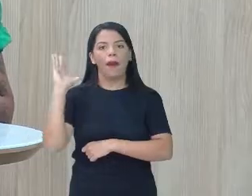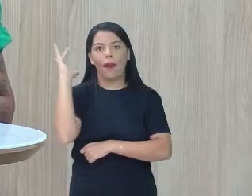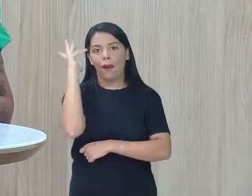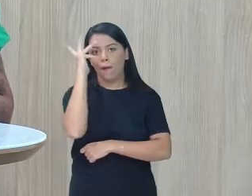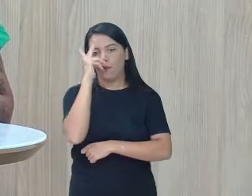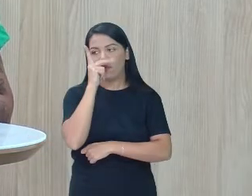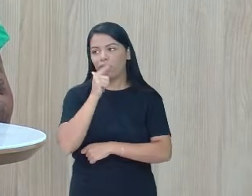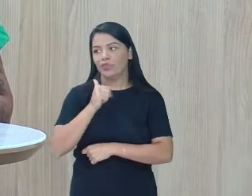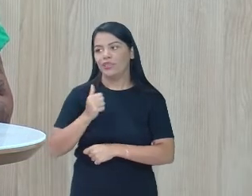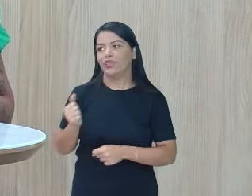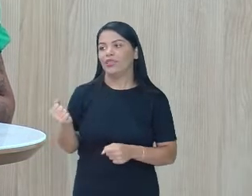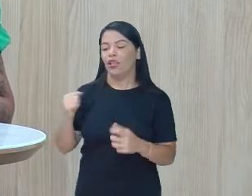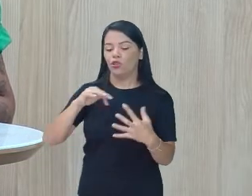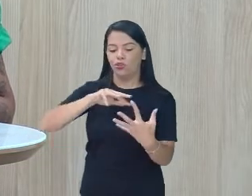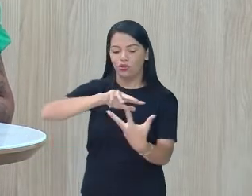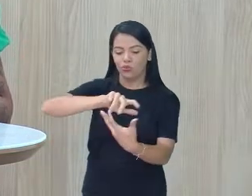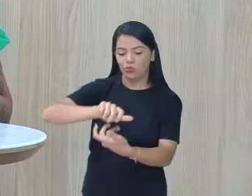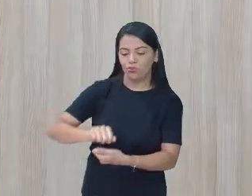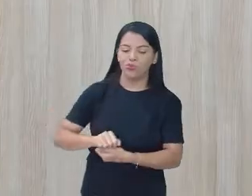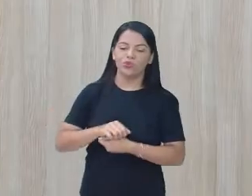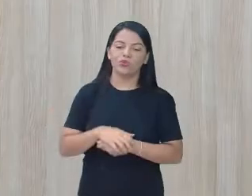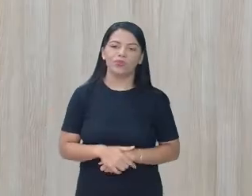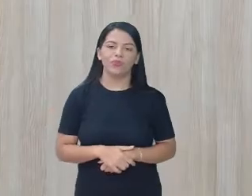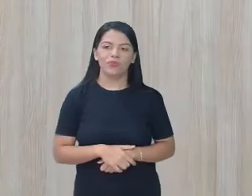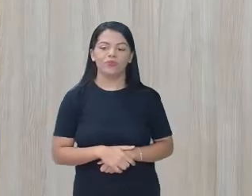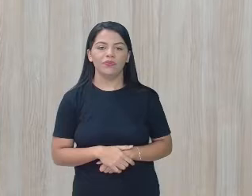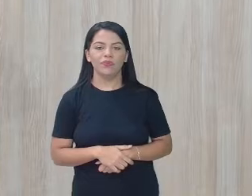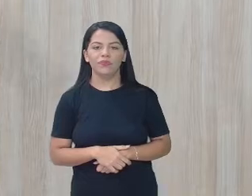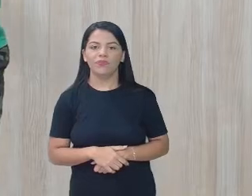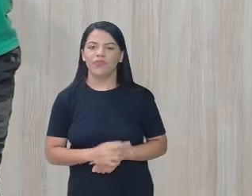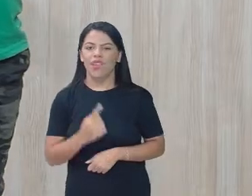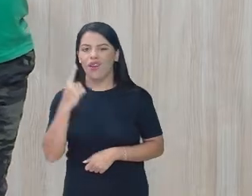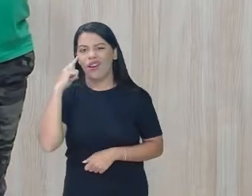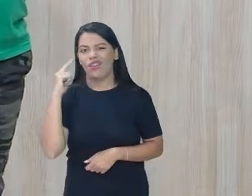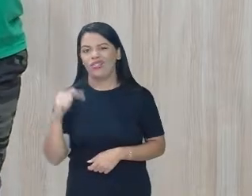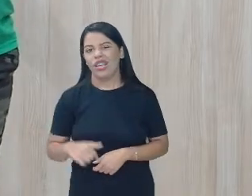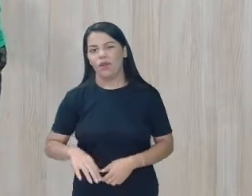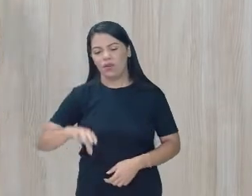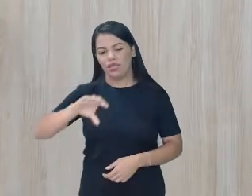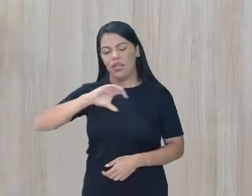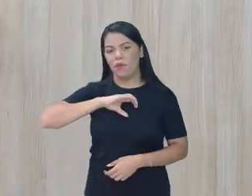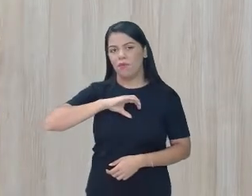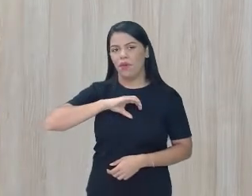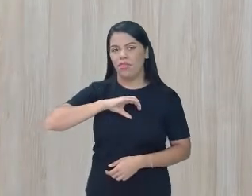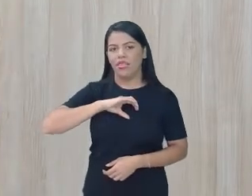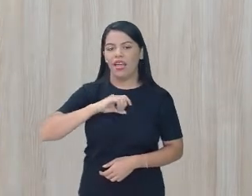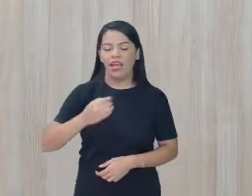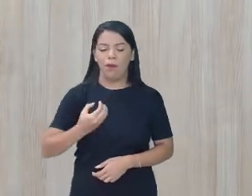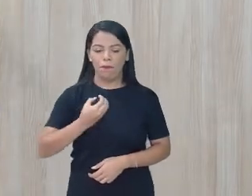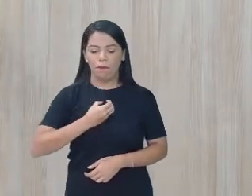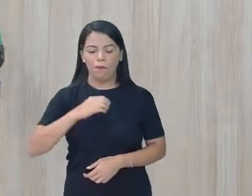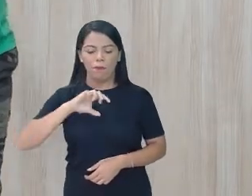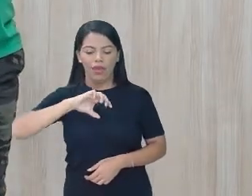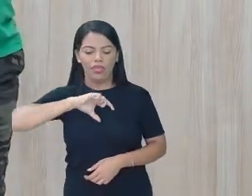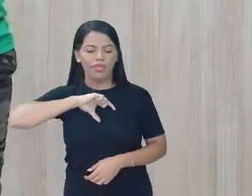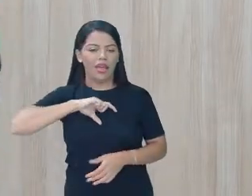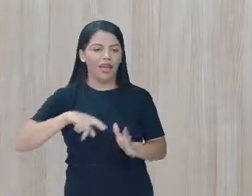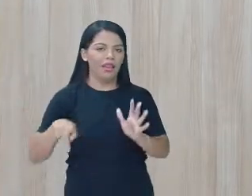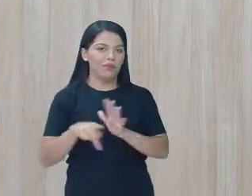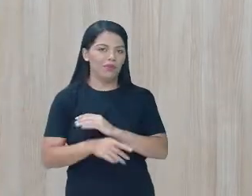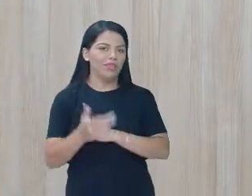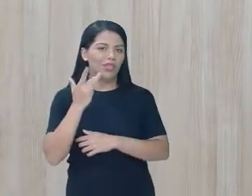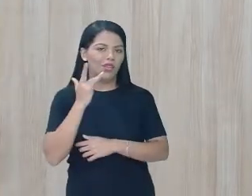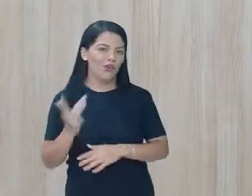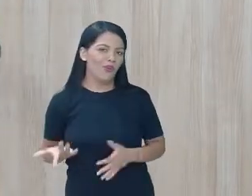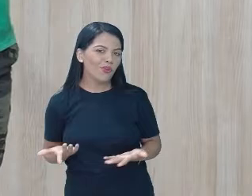ser de ouro. eu também. Devia ser Eu de também. O pessoal, porque o pessoal costuma, né, organizar aí, traz os